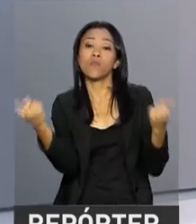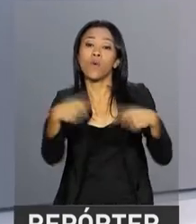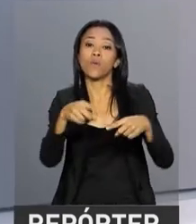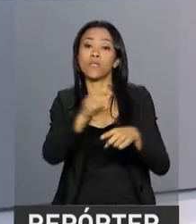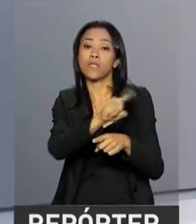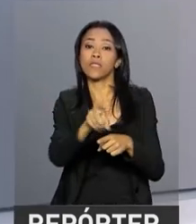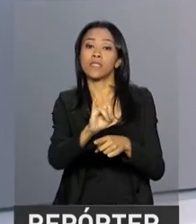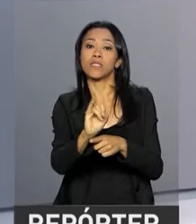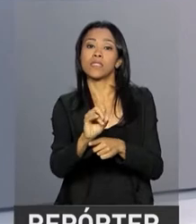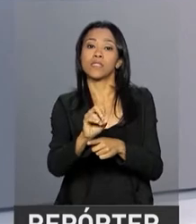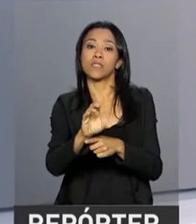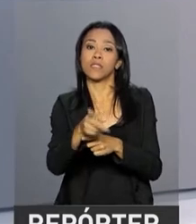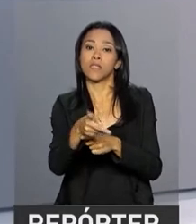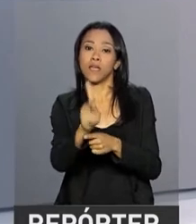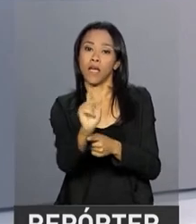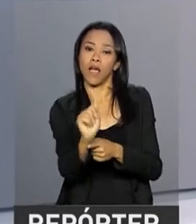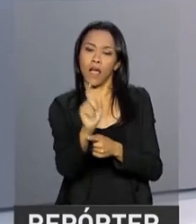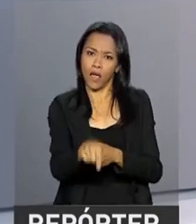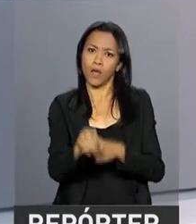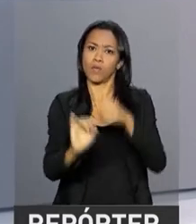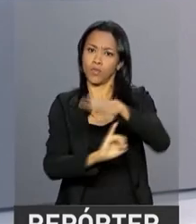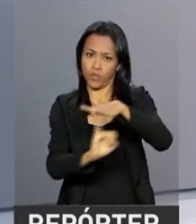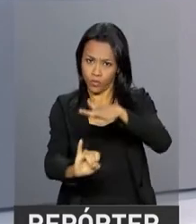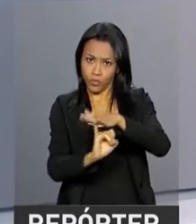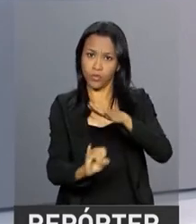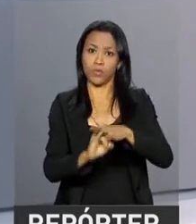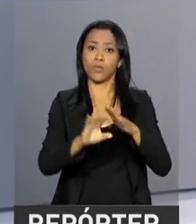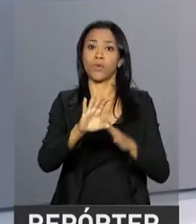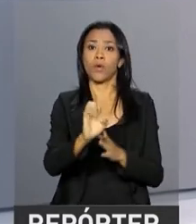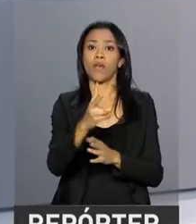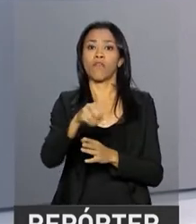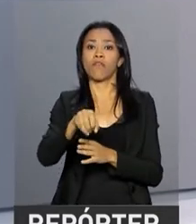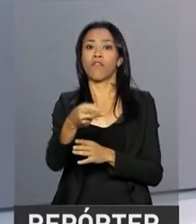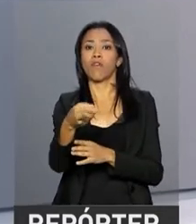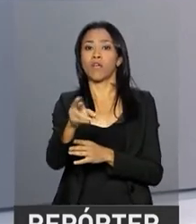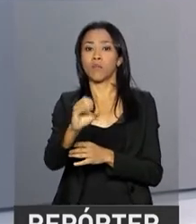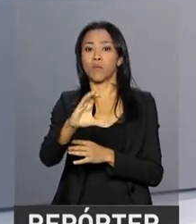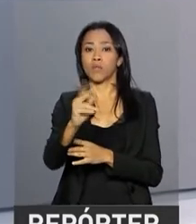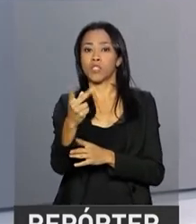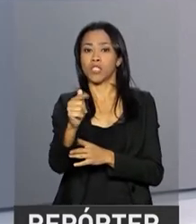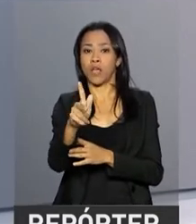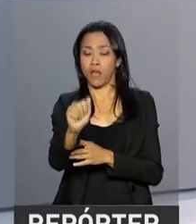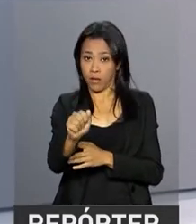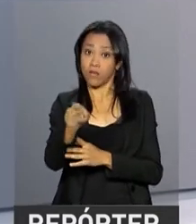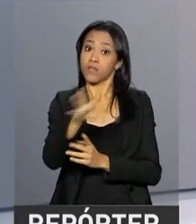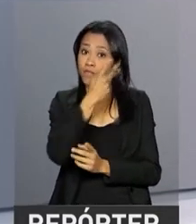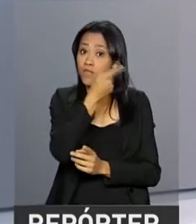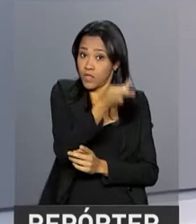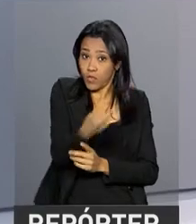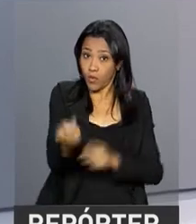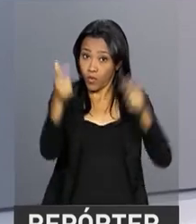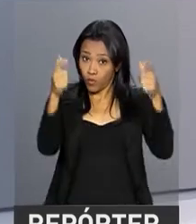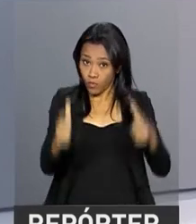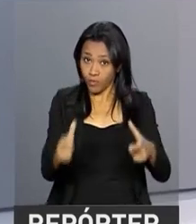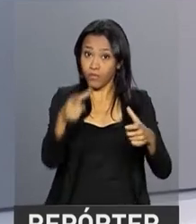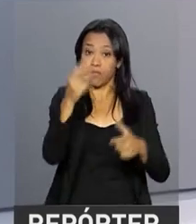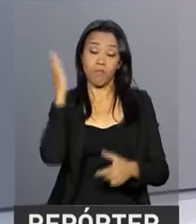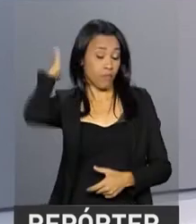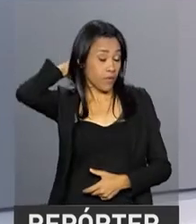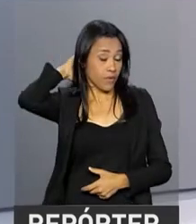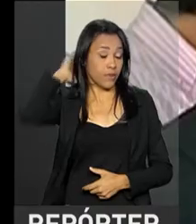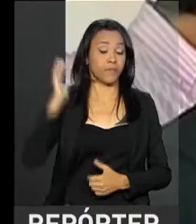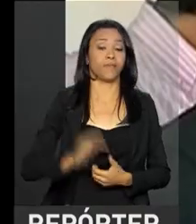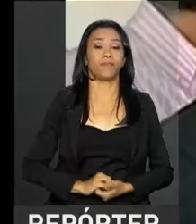pelo instituto evandro chagas o ministro da saúde ricardo barros visitou as instalações do instituto em belém